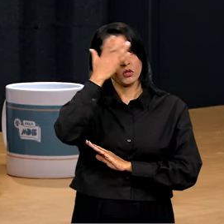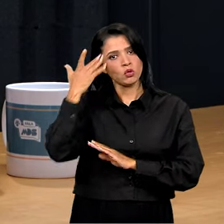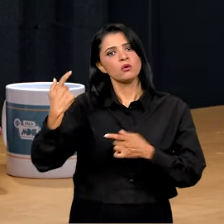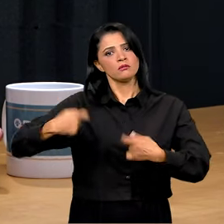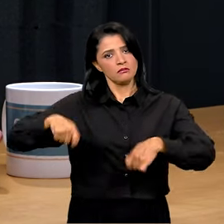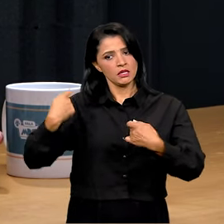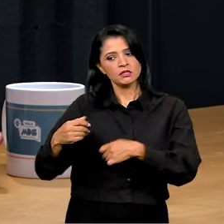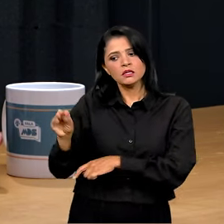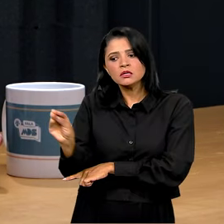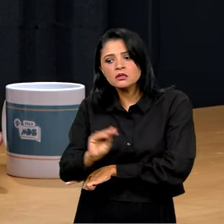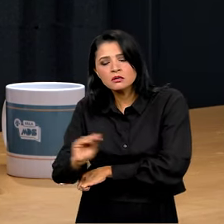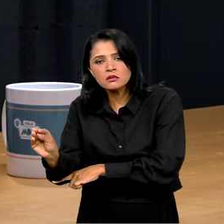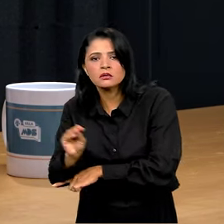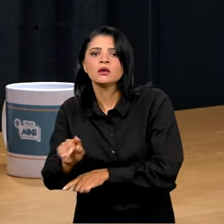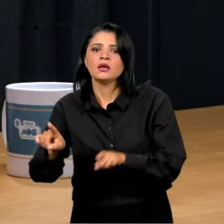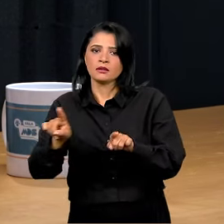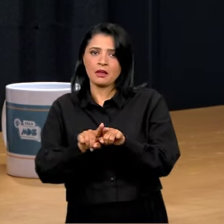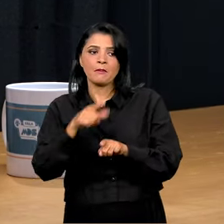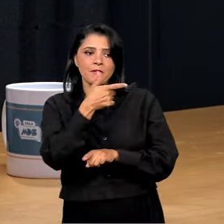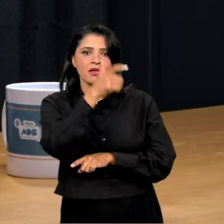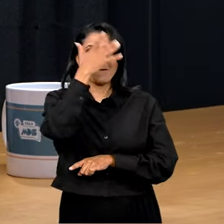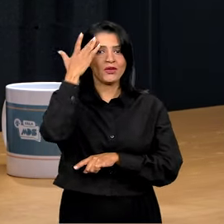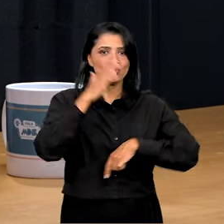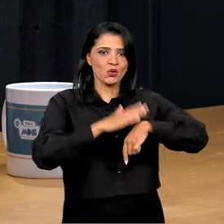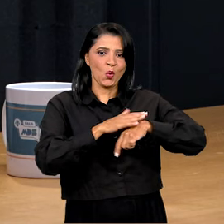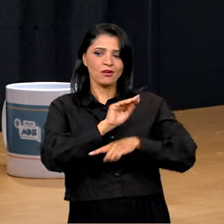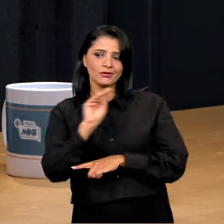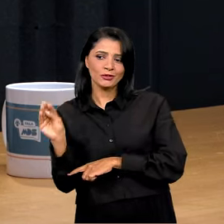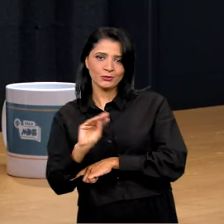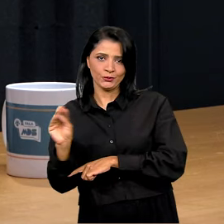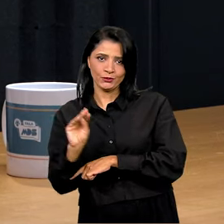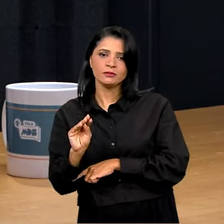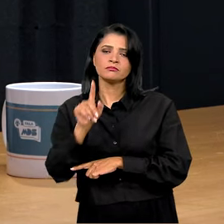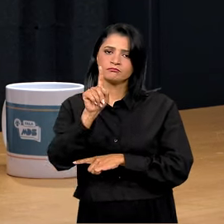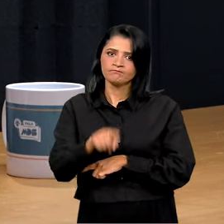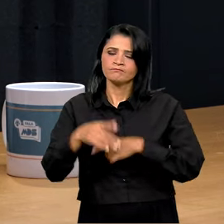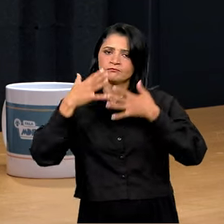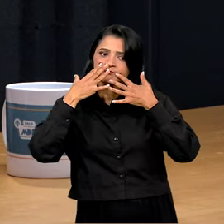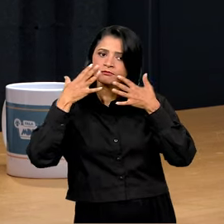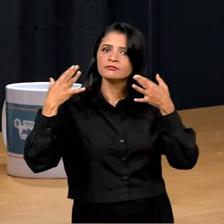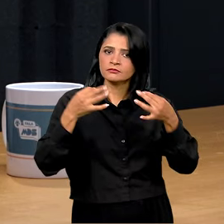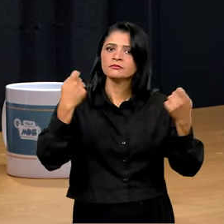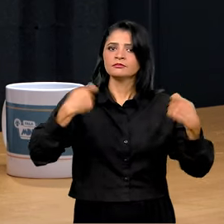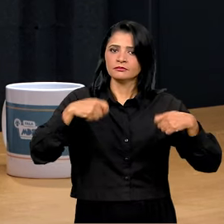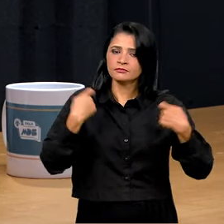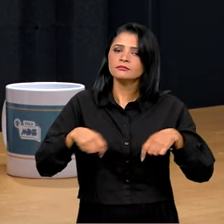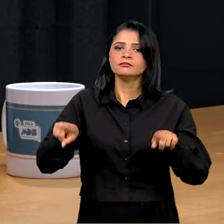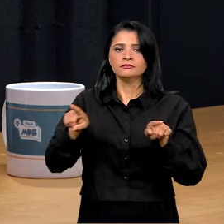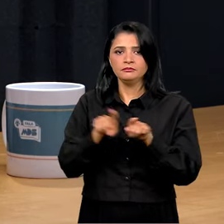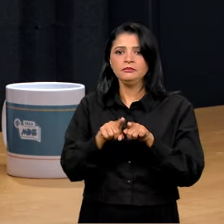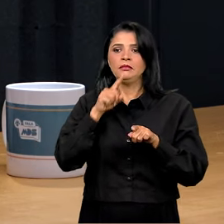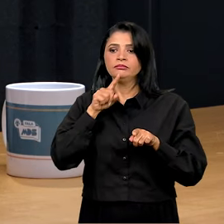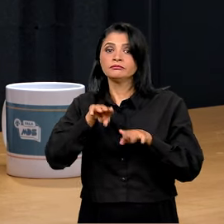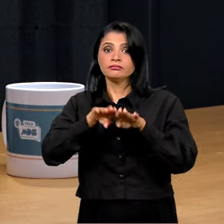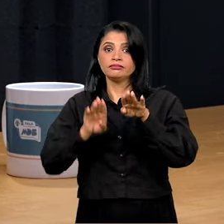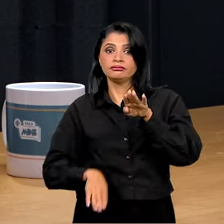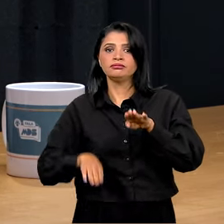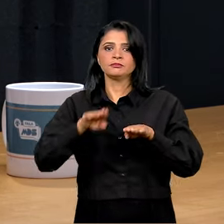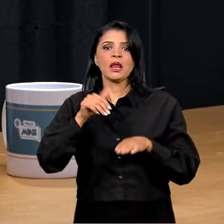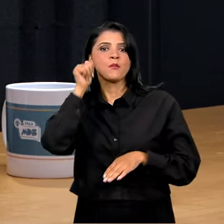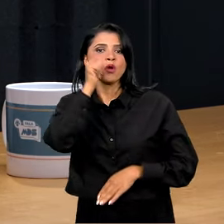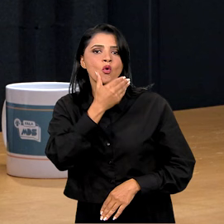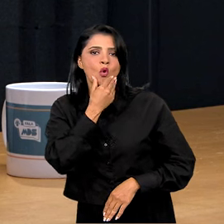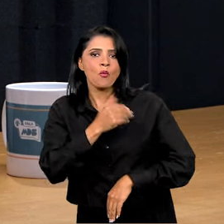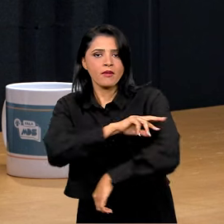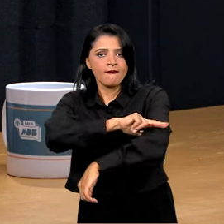que necessitam de cuidados quanto daquelas que cuidam uma atenção particular será dada à desigualdades de